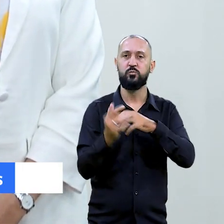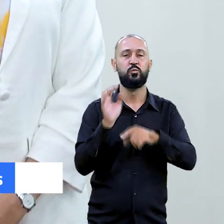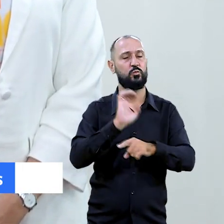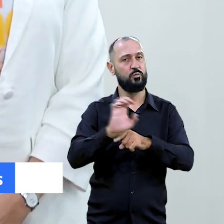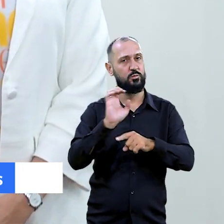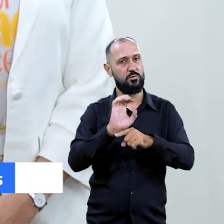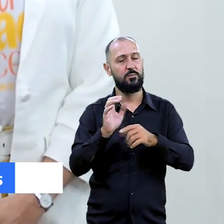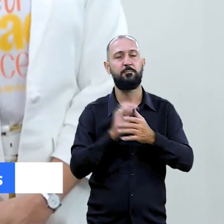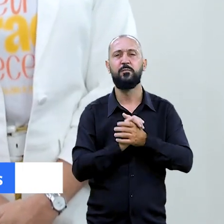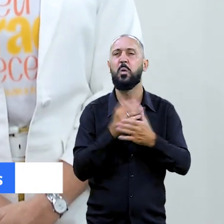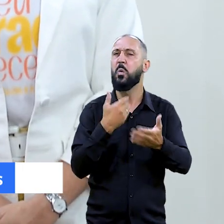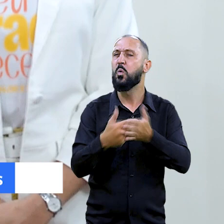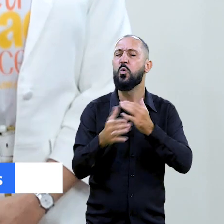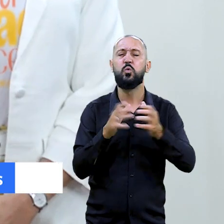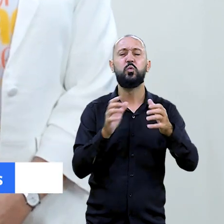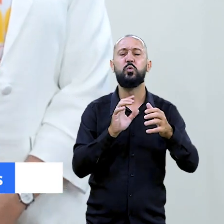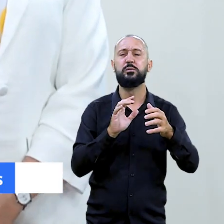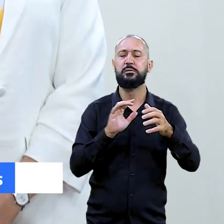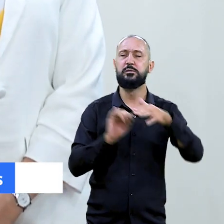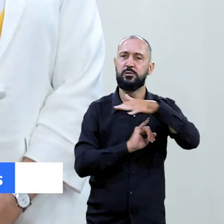mas principalmente da SAD. Uhum.